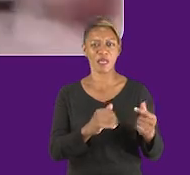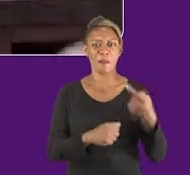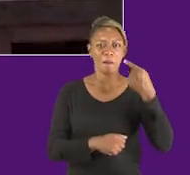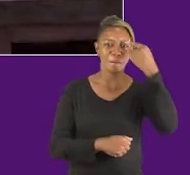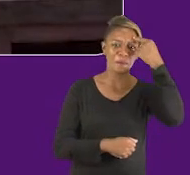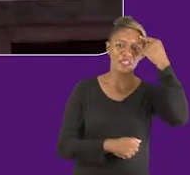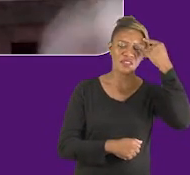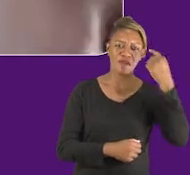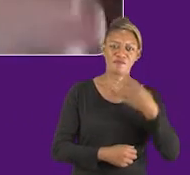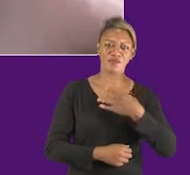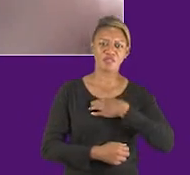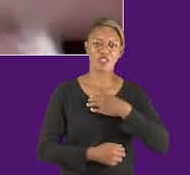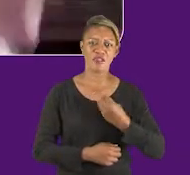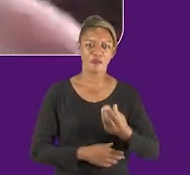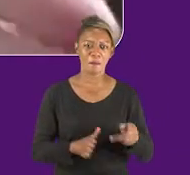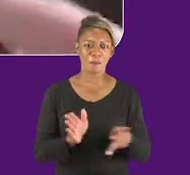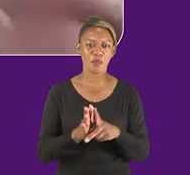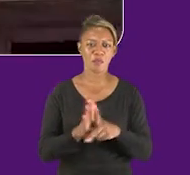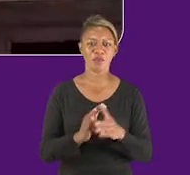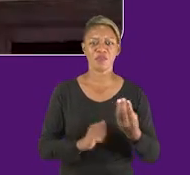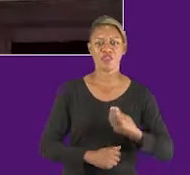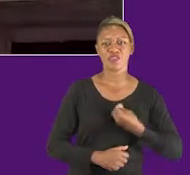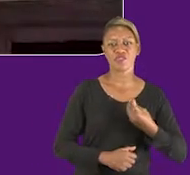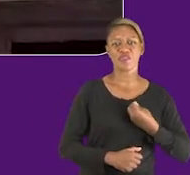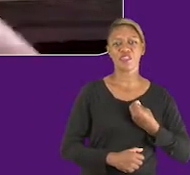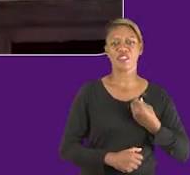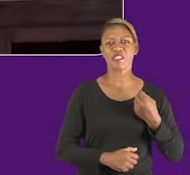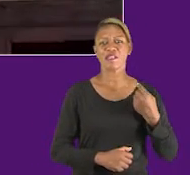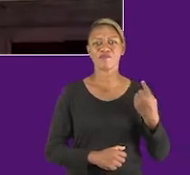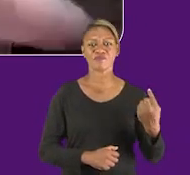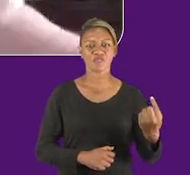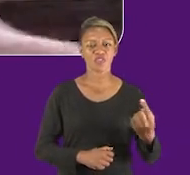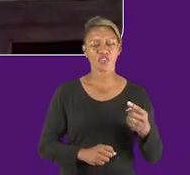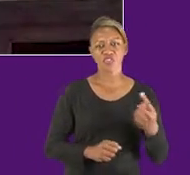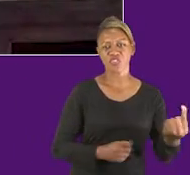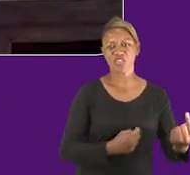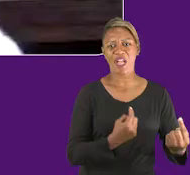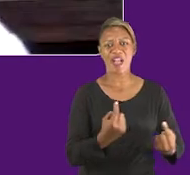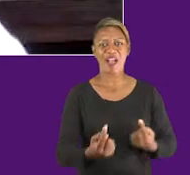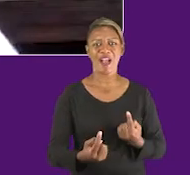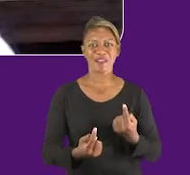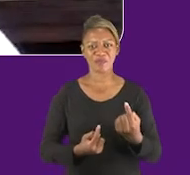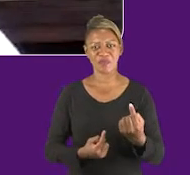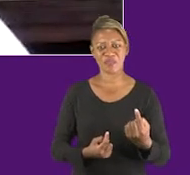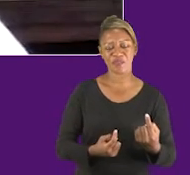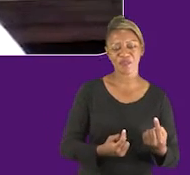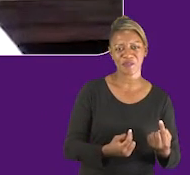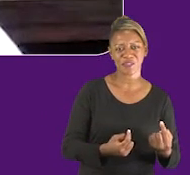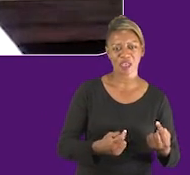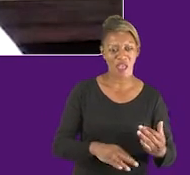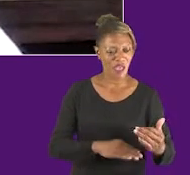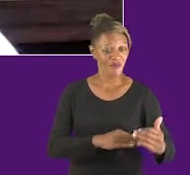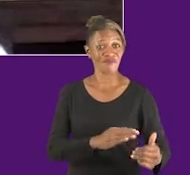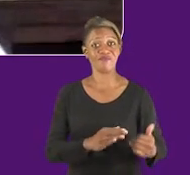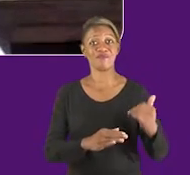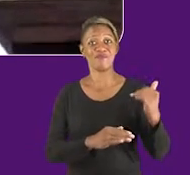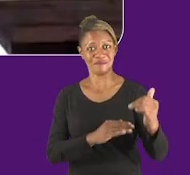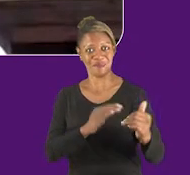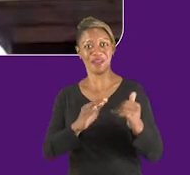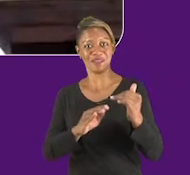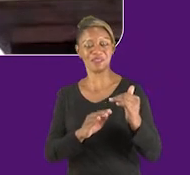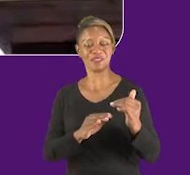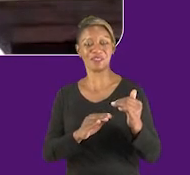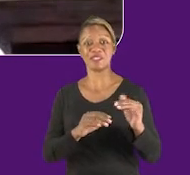espaço a partir de 2017 e 2019/2020 agora 21 colhendo frutos maiores né